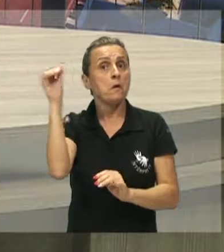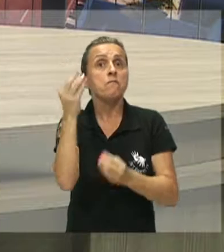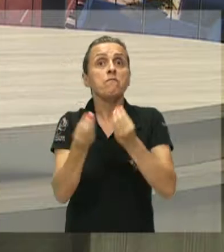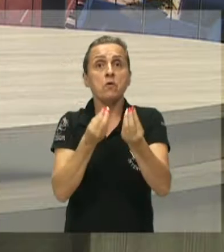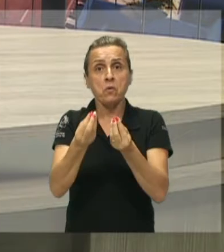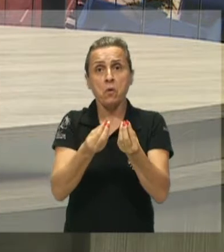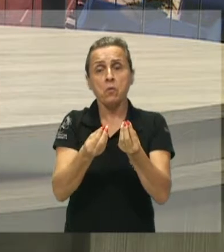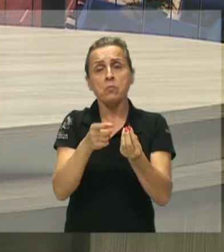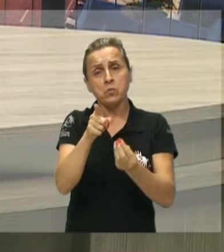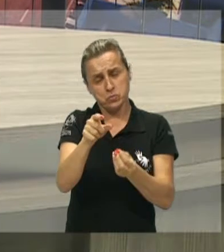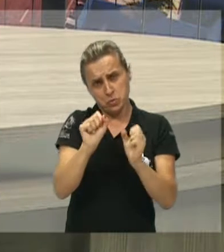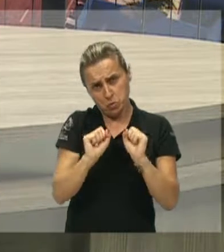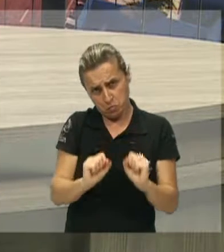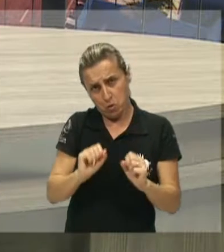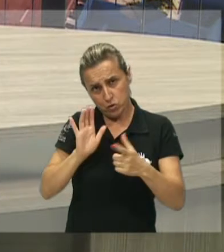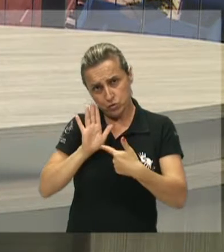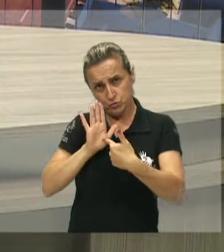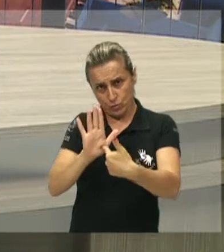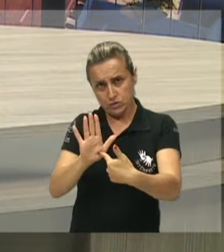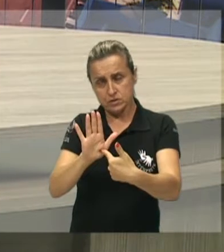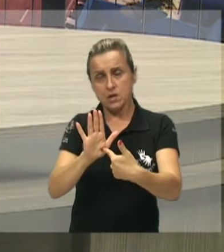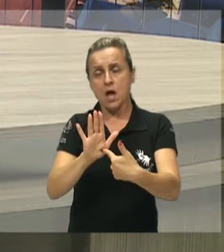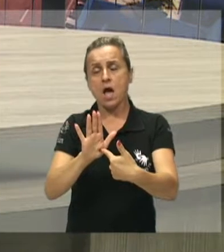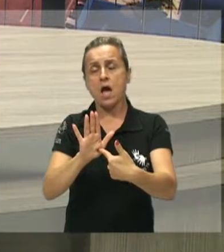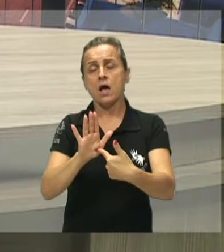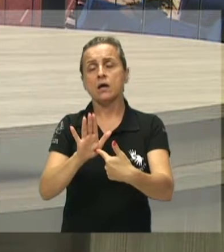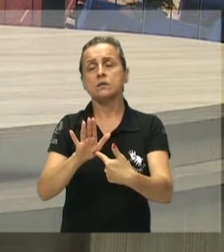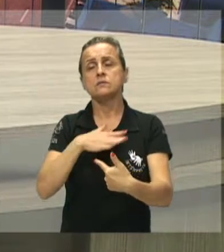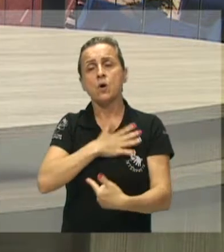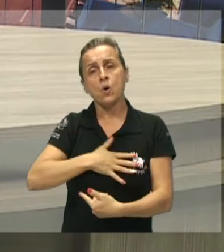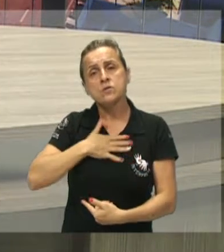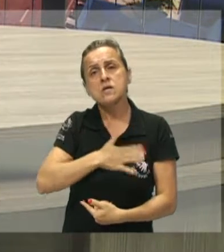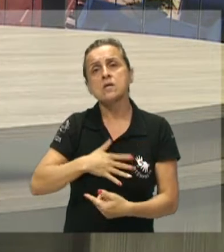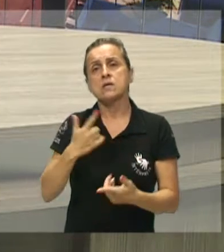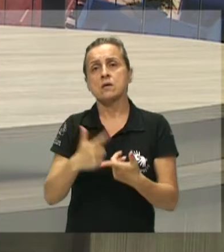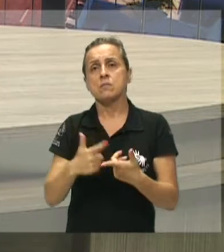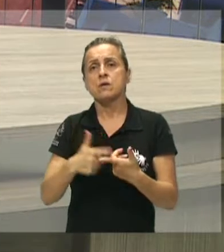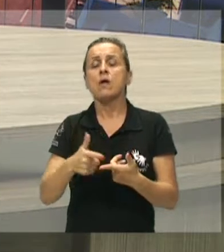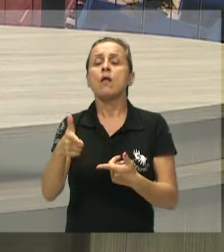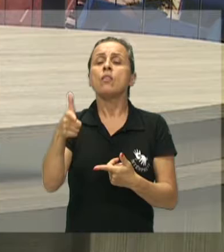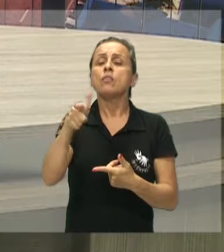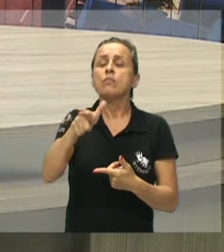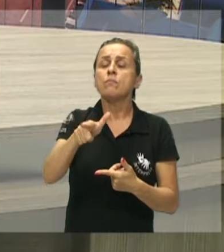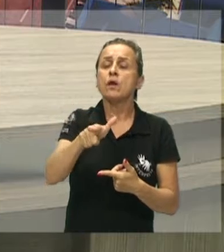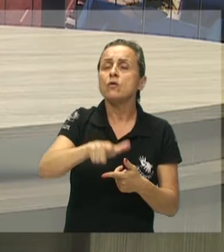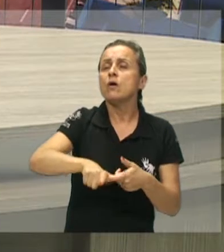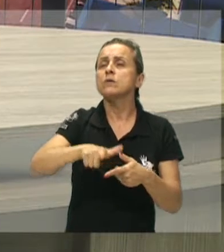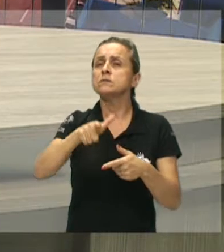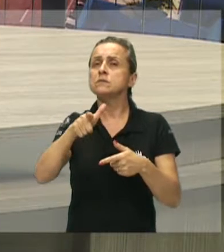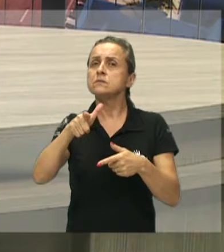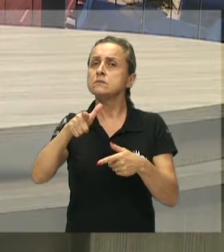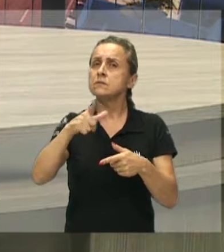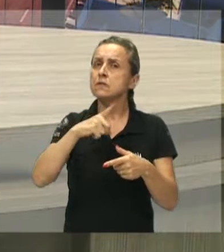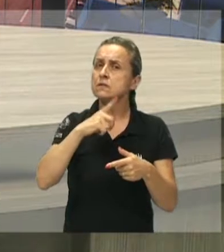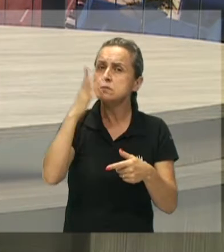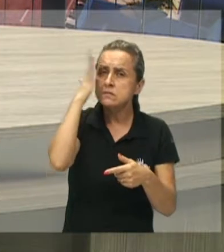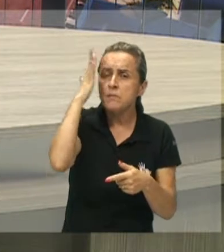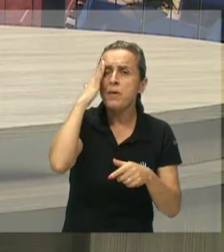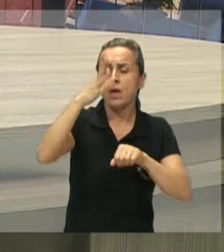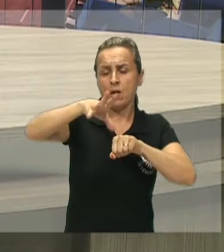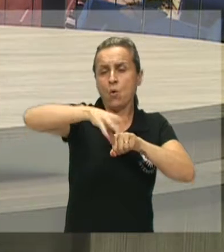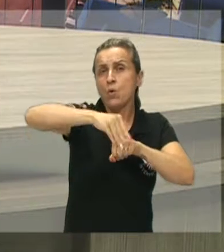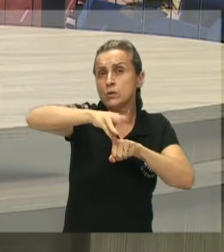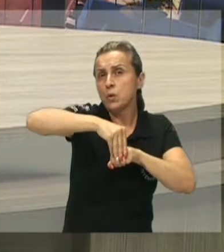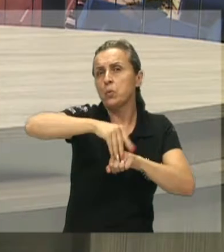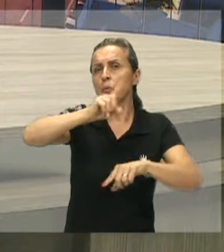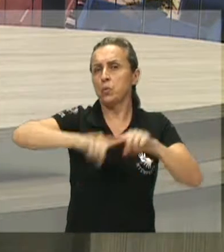que o senhor pudesse expor para nós a respeito do conteúdo desse material e também o